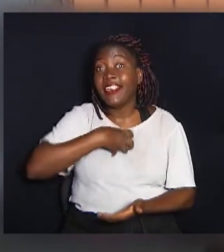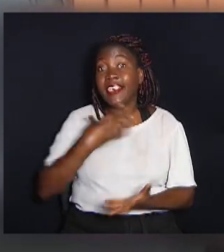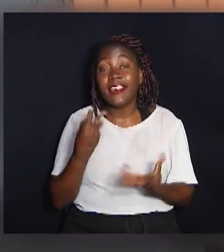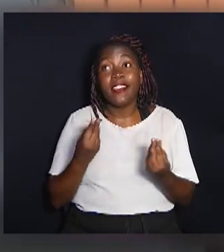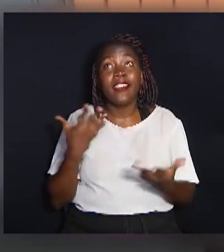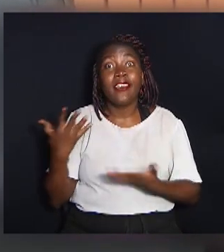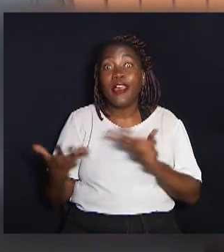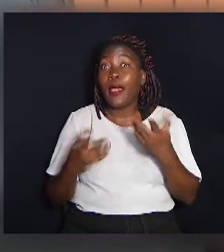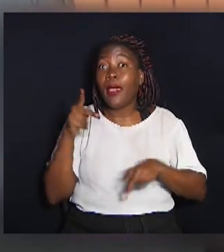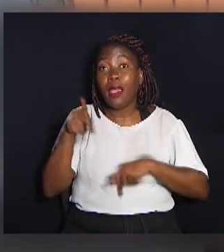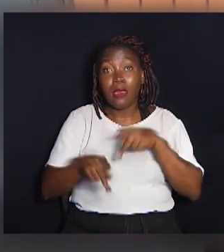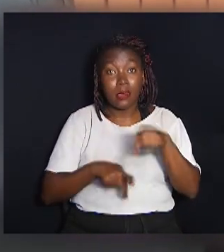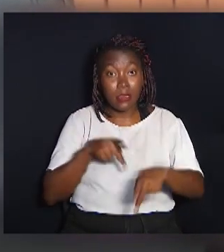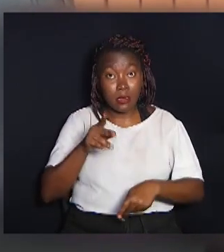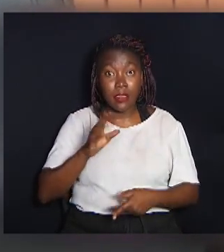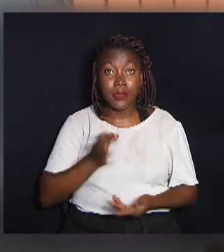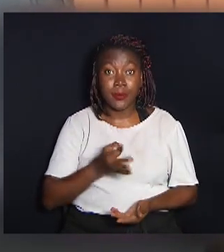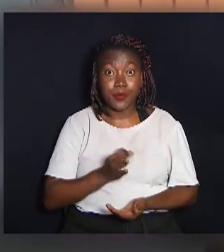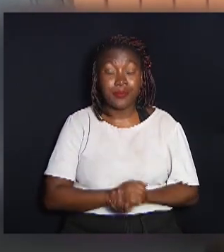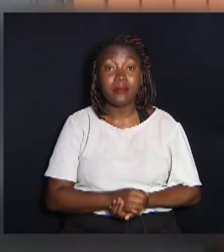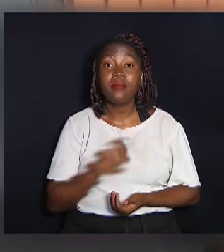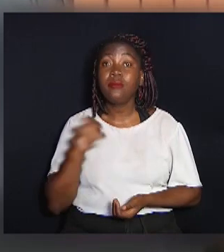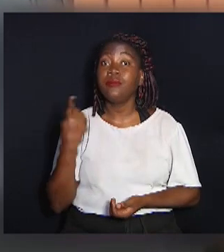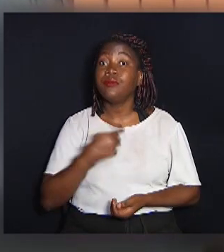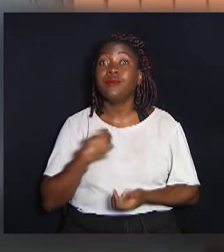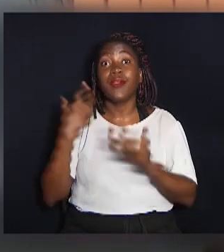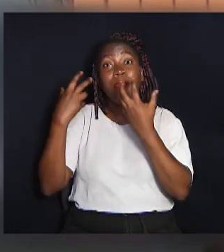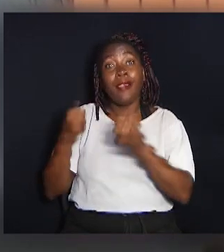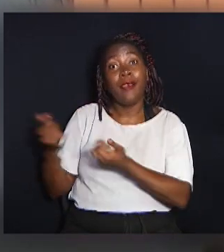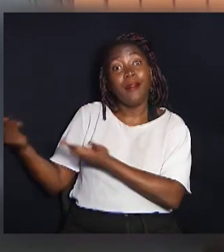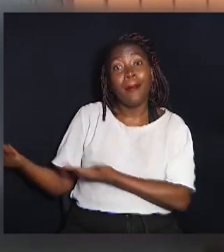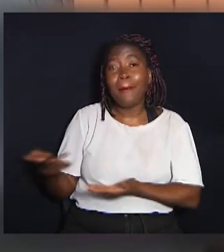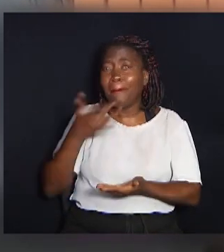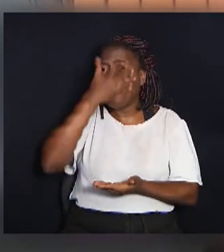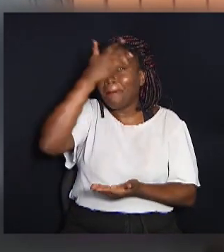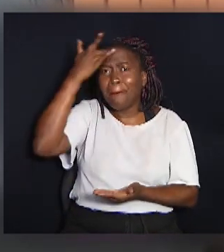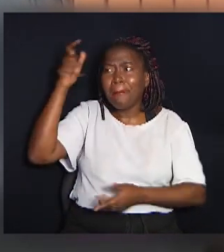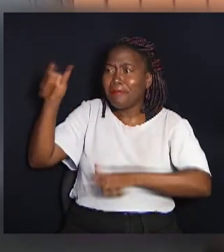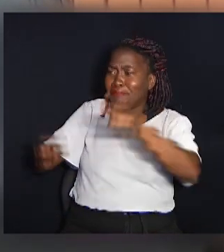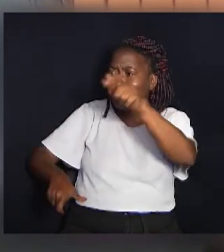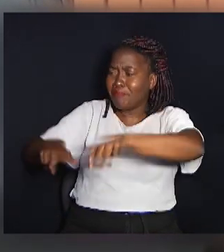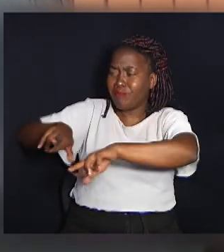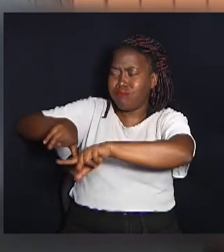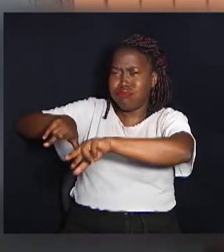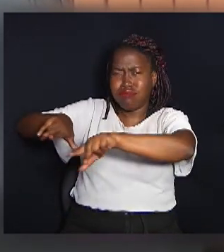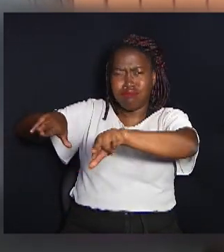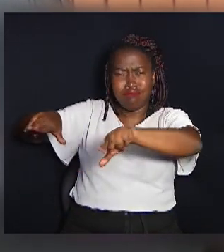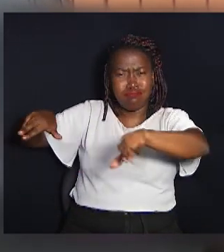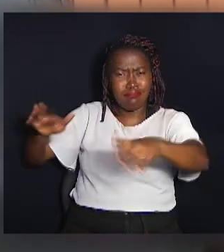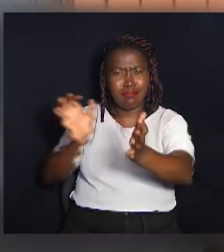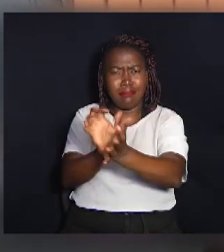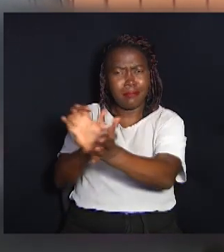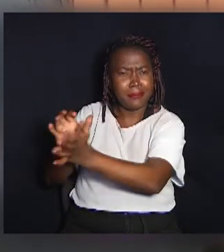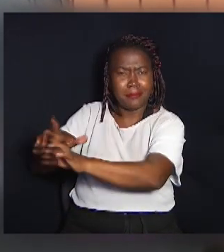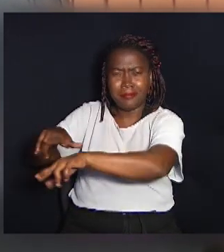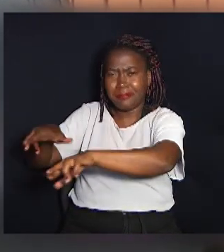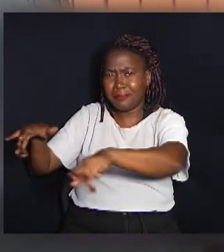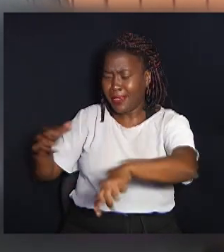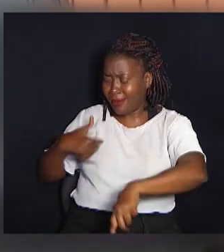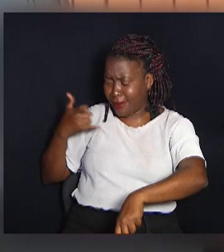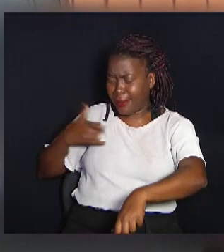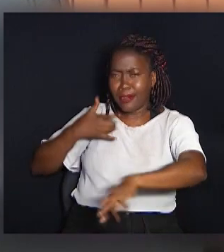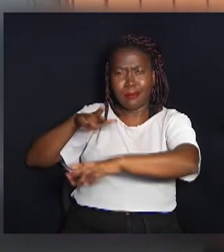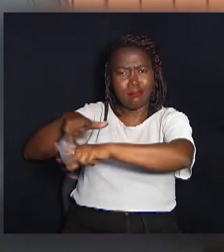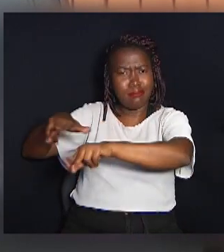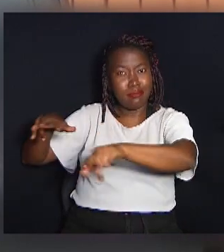bastante popular, e a gente recebe pessoas de todos os perfis, de todas as classes sociais, de todas as idades. Isso é